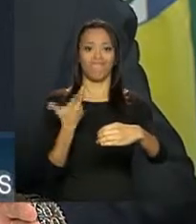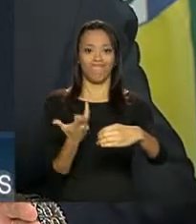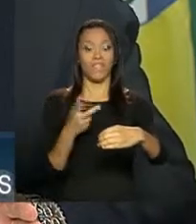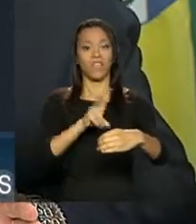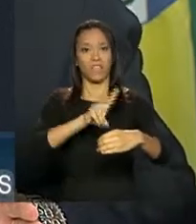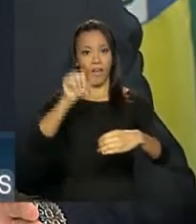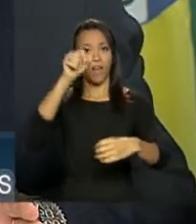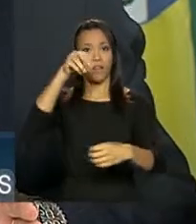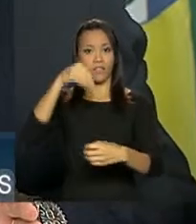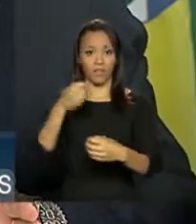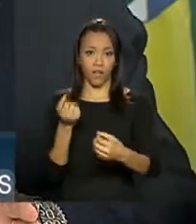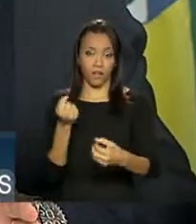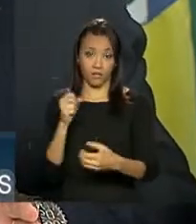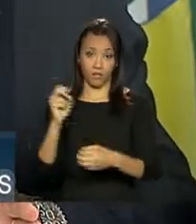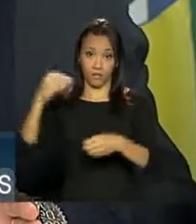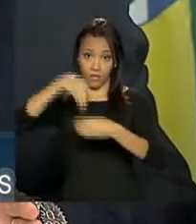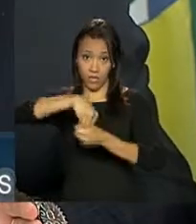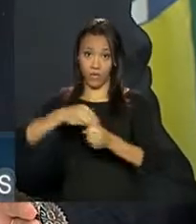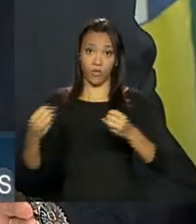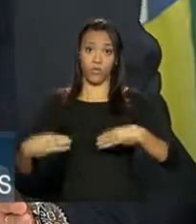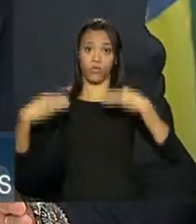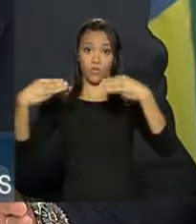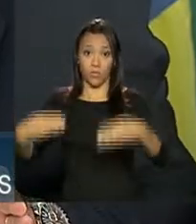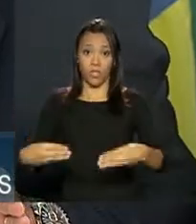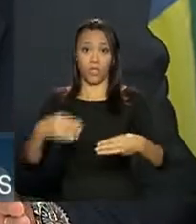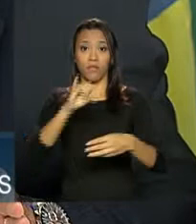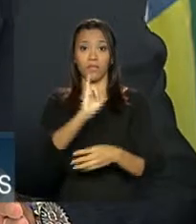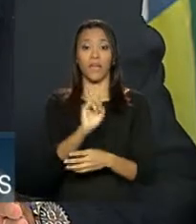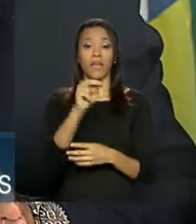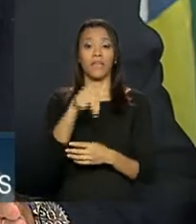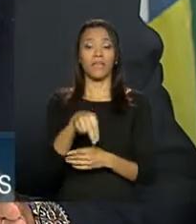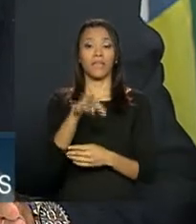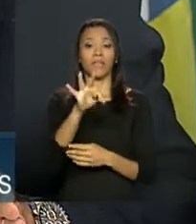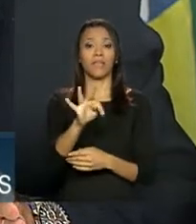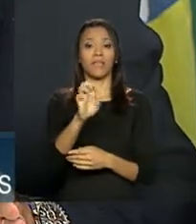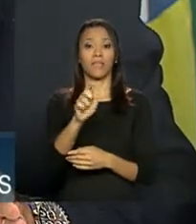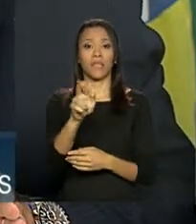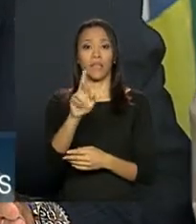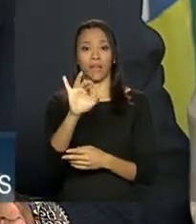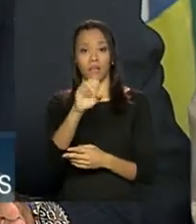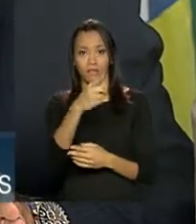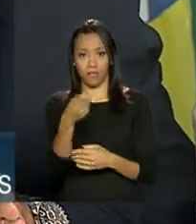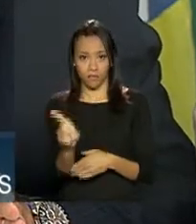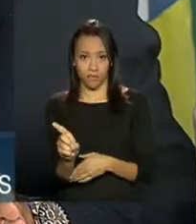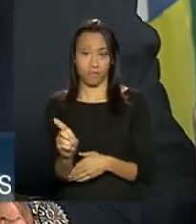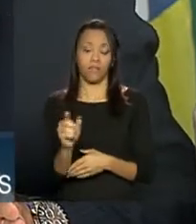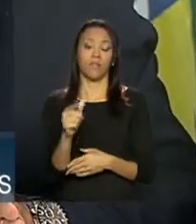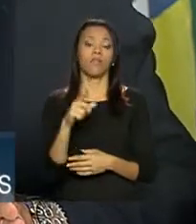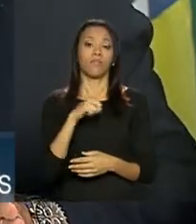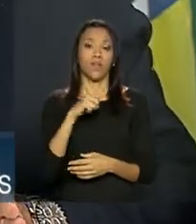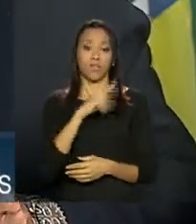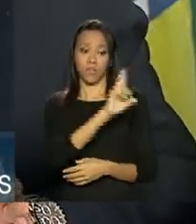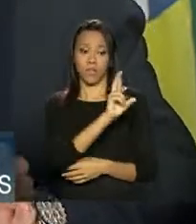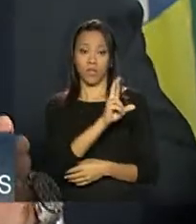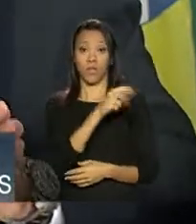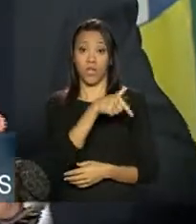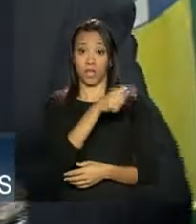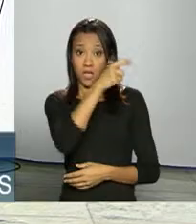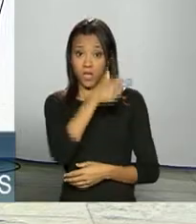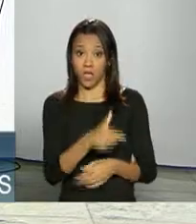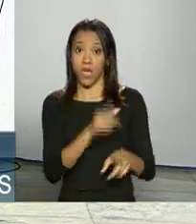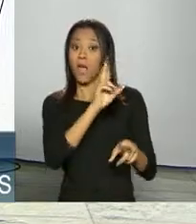Ministério da Integração nós temos obras é que o Paulo aqui que representa o ministério das cidades